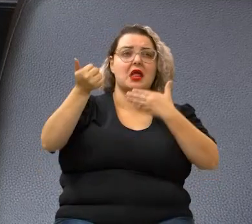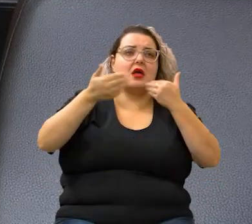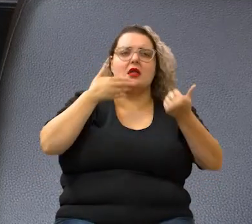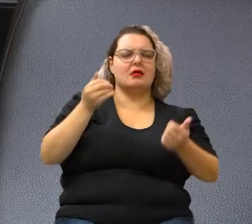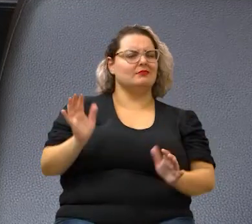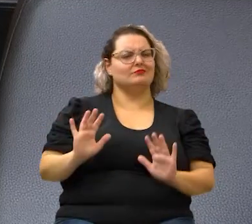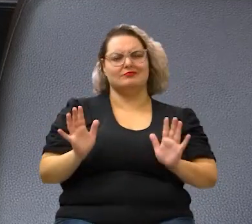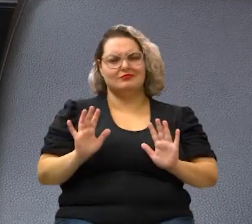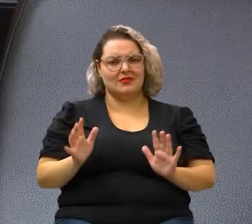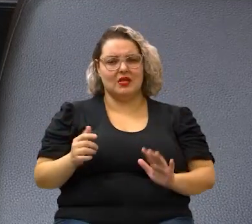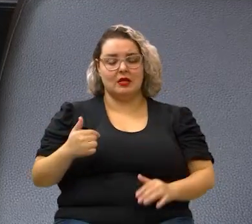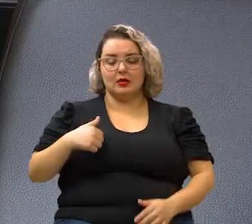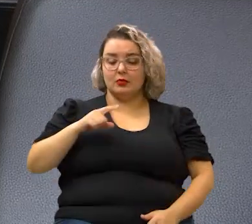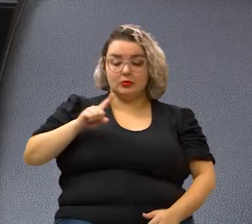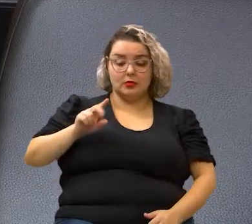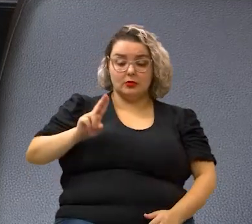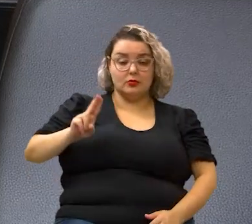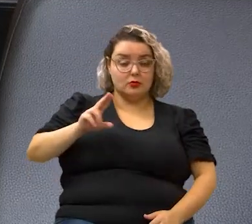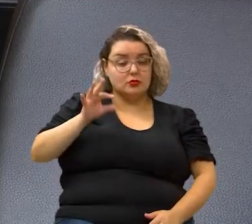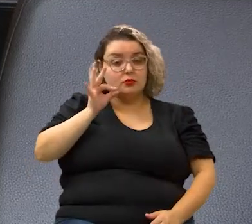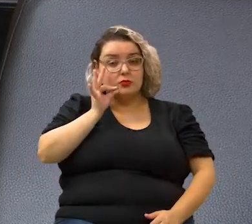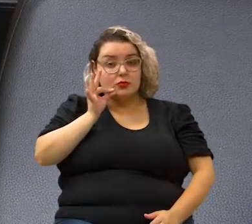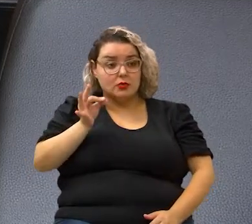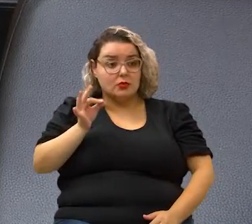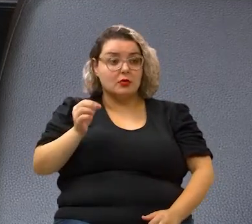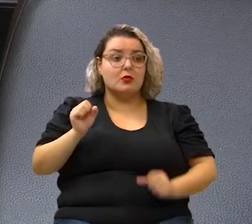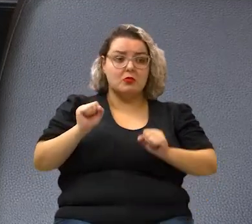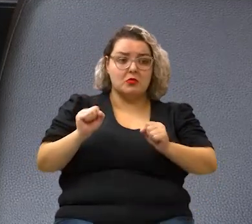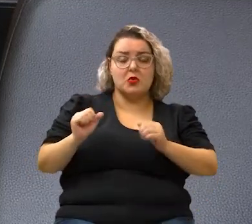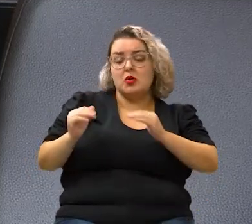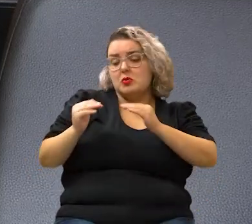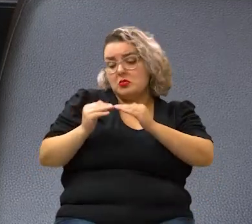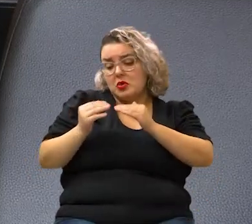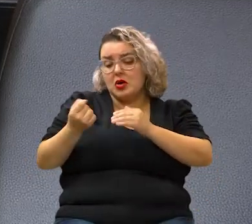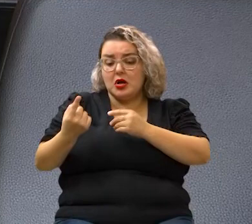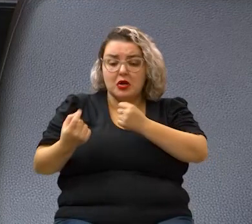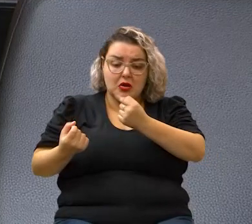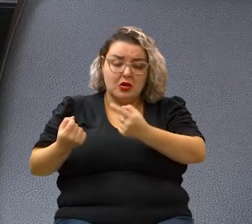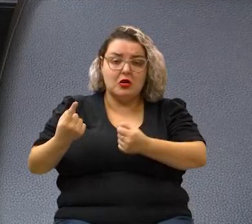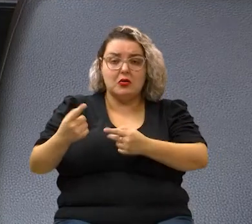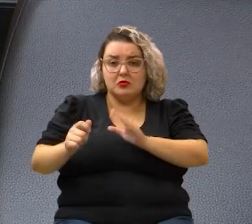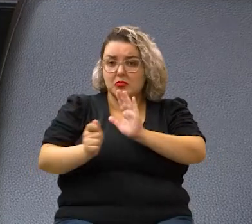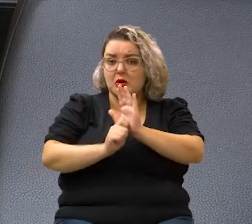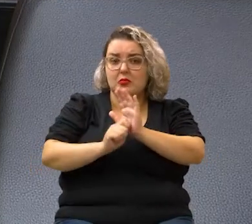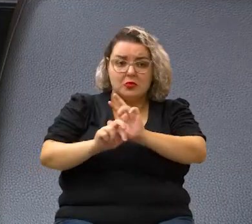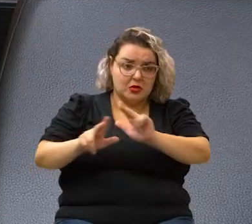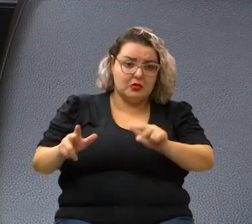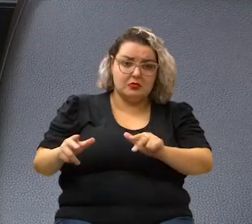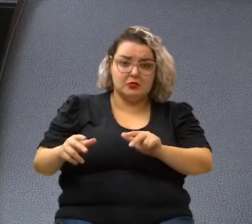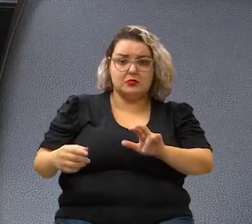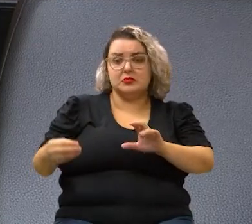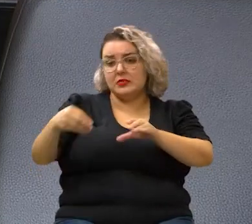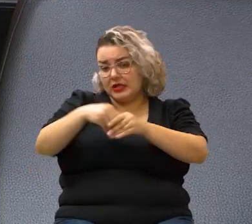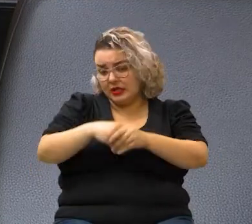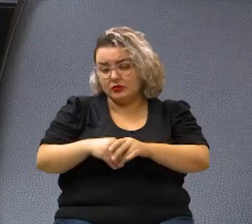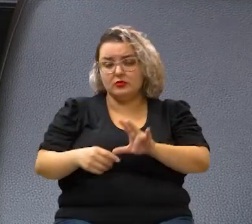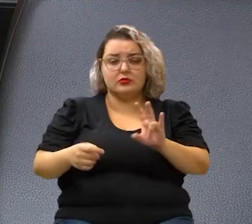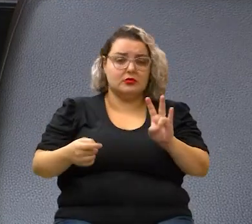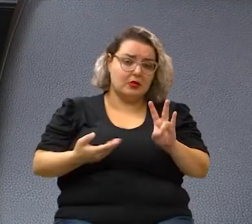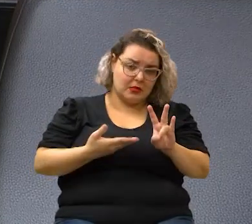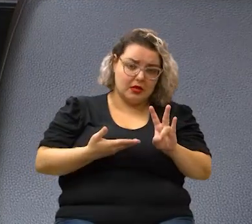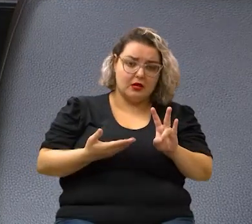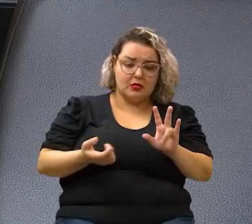pelo fato de eu não usar maconha, né, eu posso ter meu lado favorável a algumas substâncias que existem na